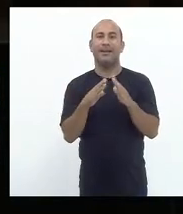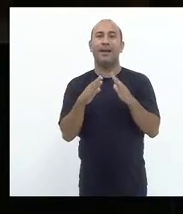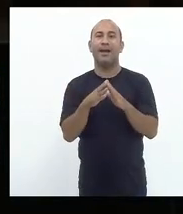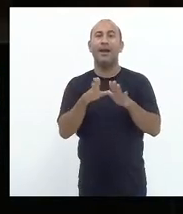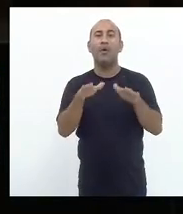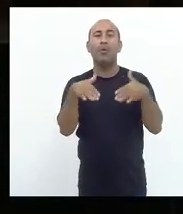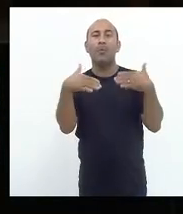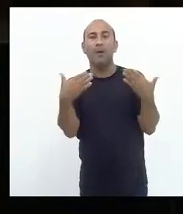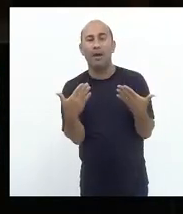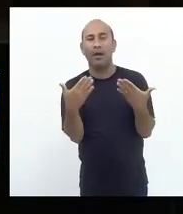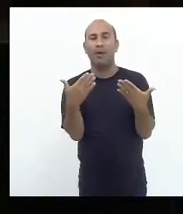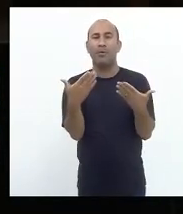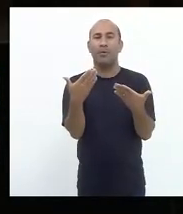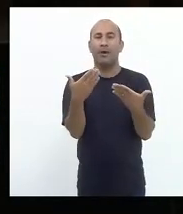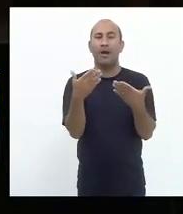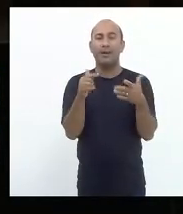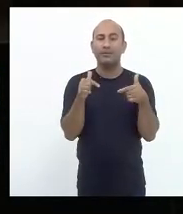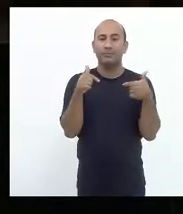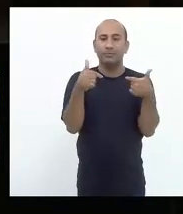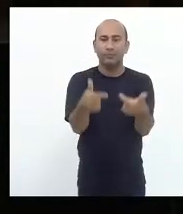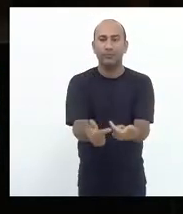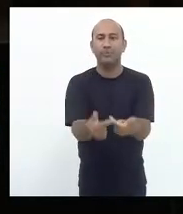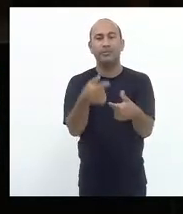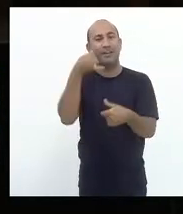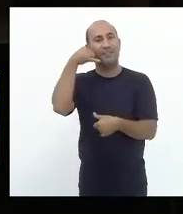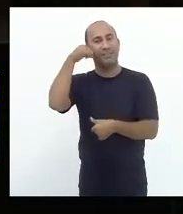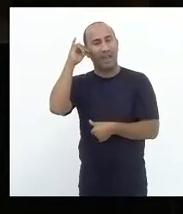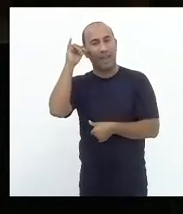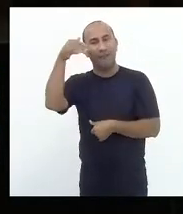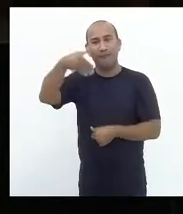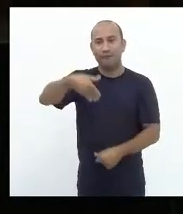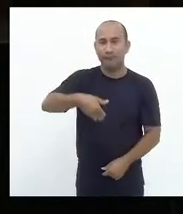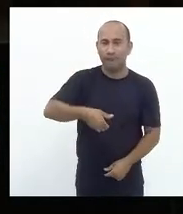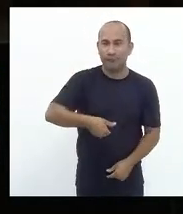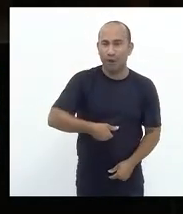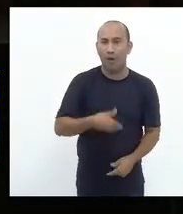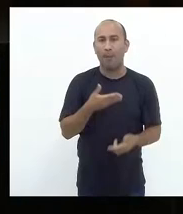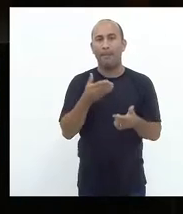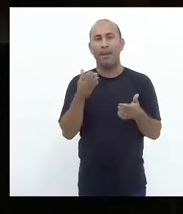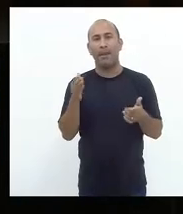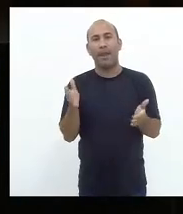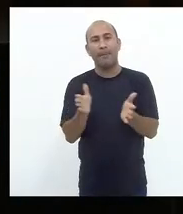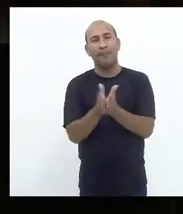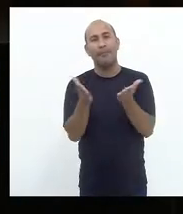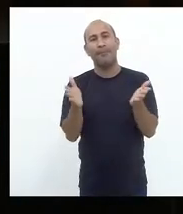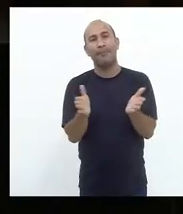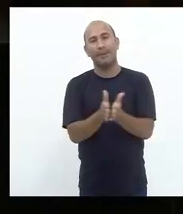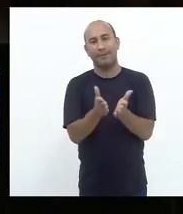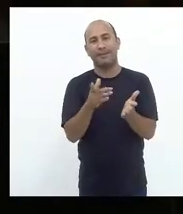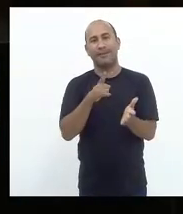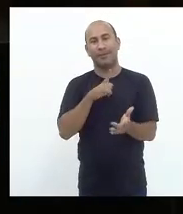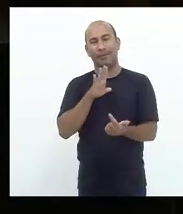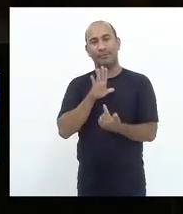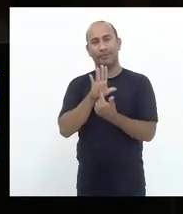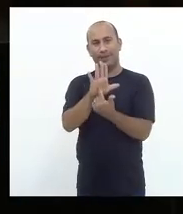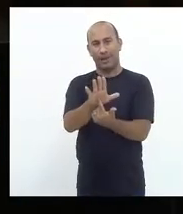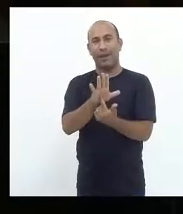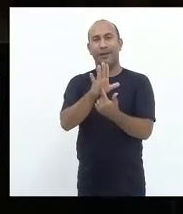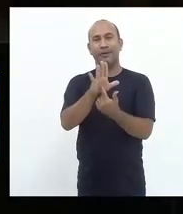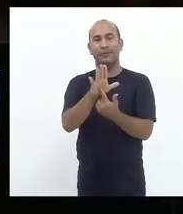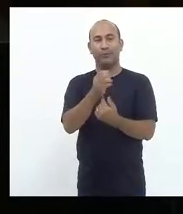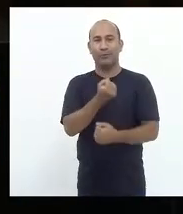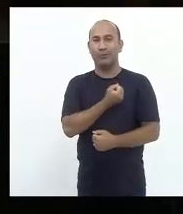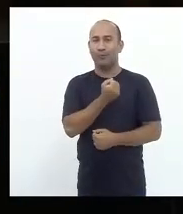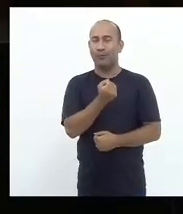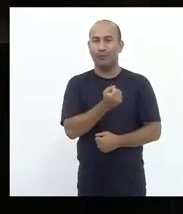de mitigar a fome, a miséria que está colocada diante do número